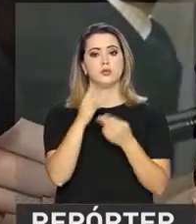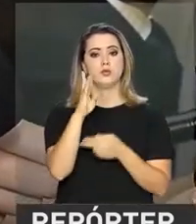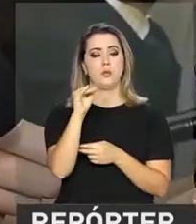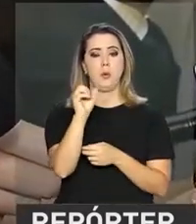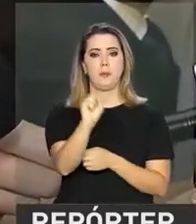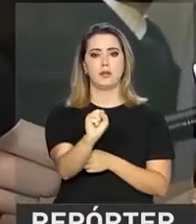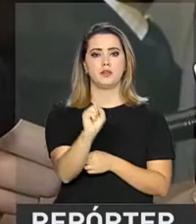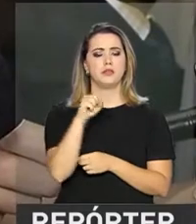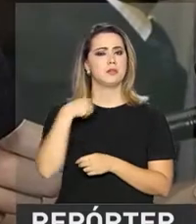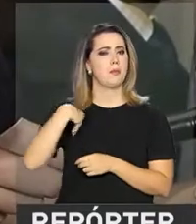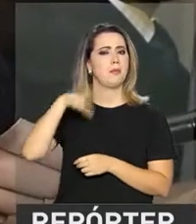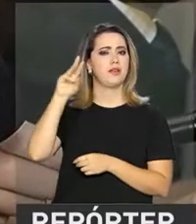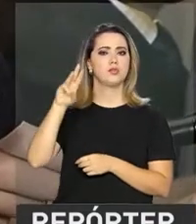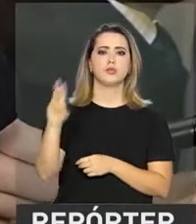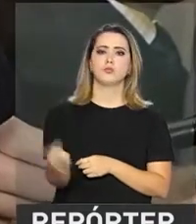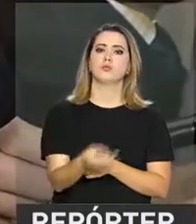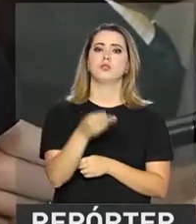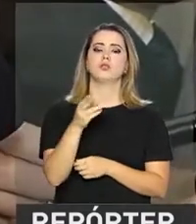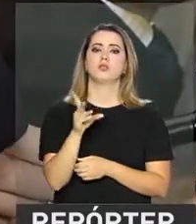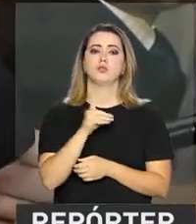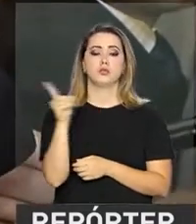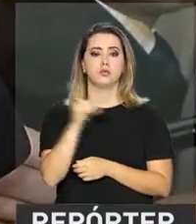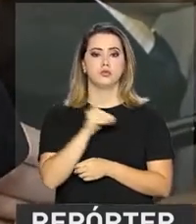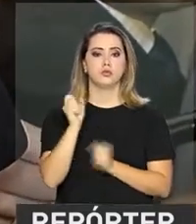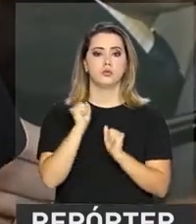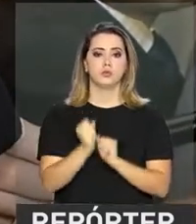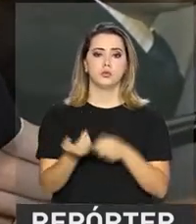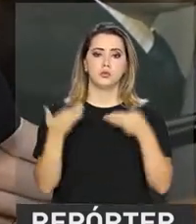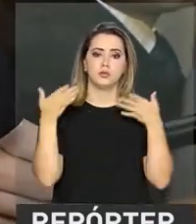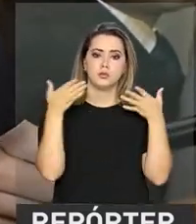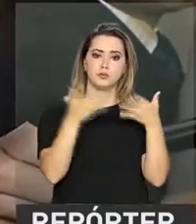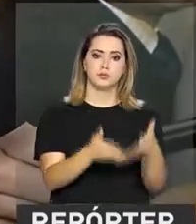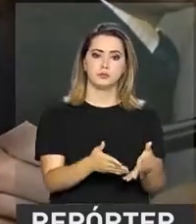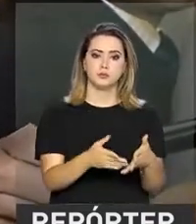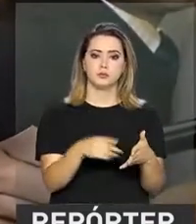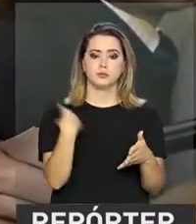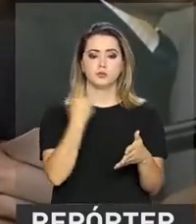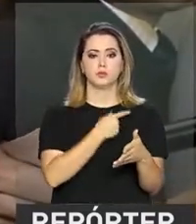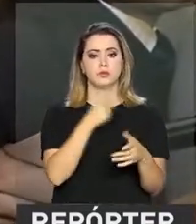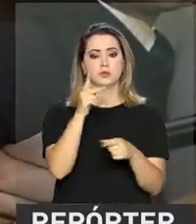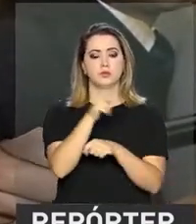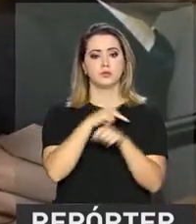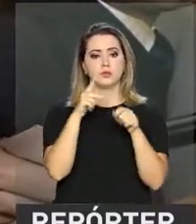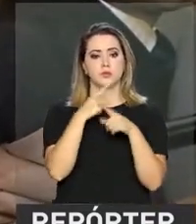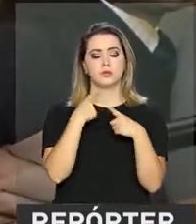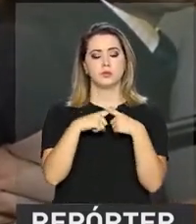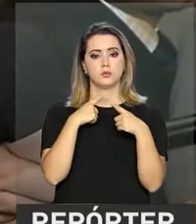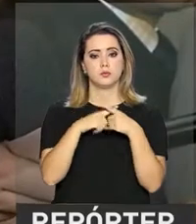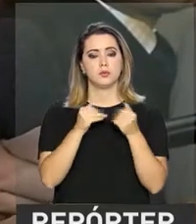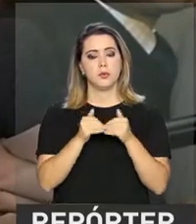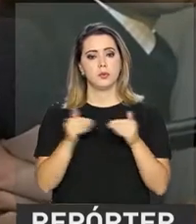Foram milhões ou mais bilhões de dólares que poderão ir para o nosso país em face